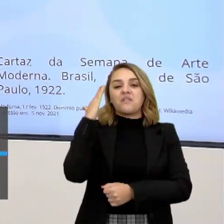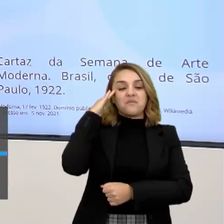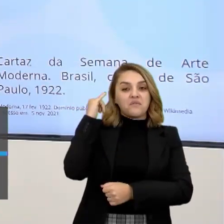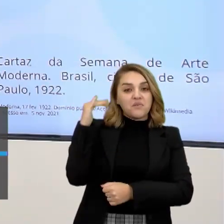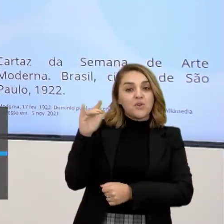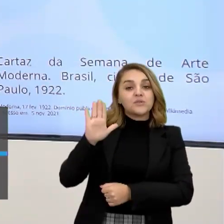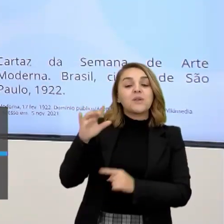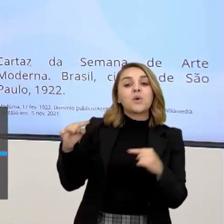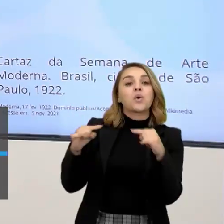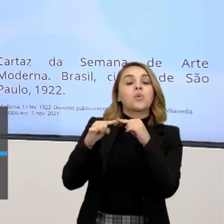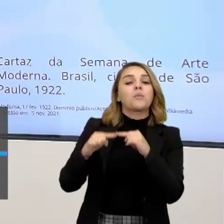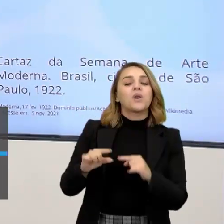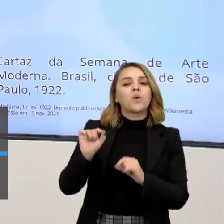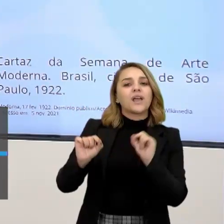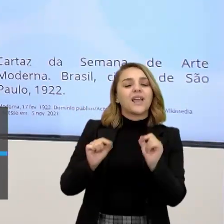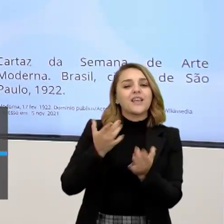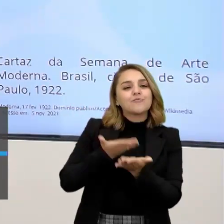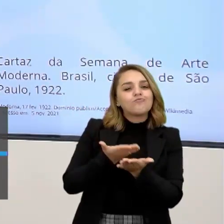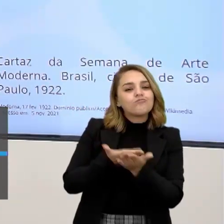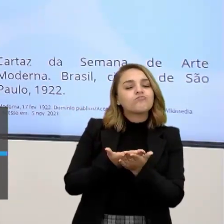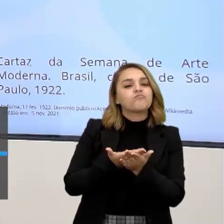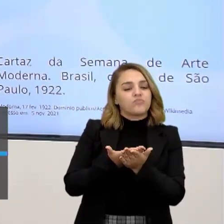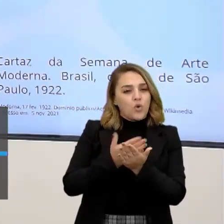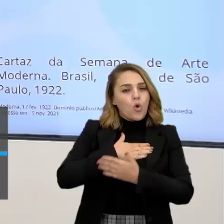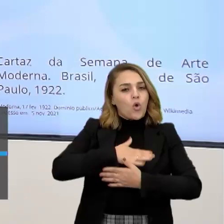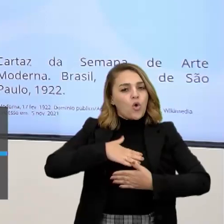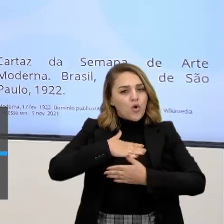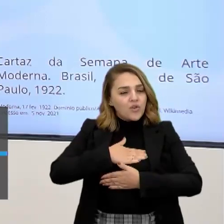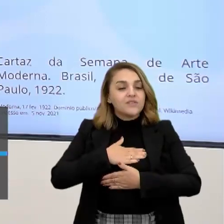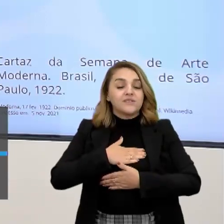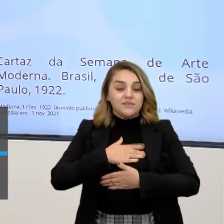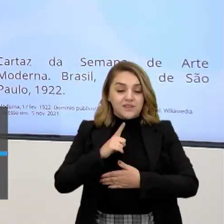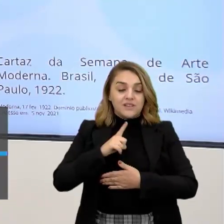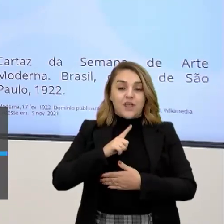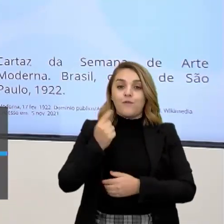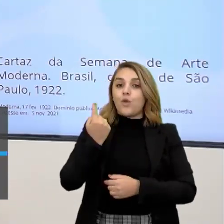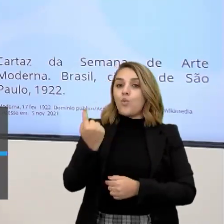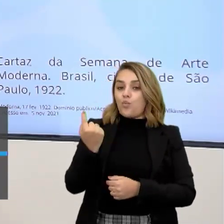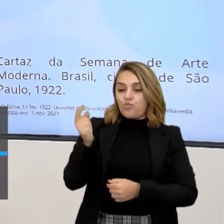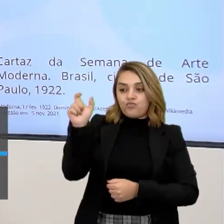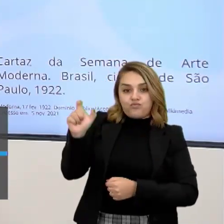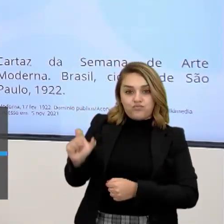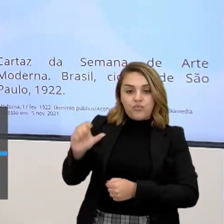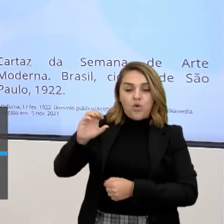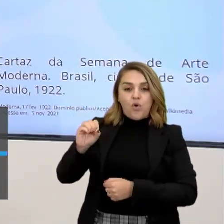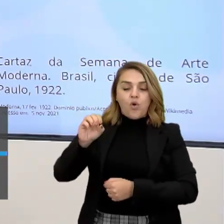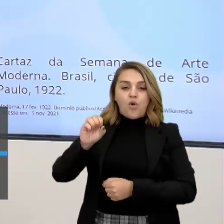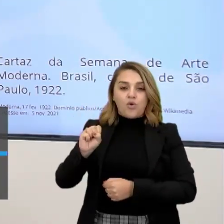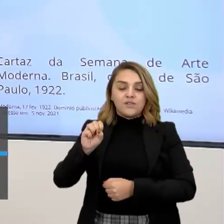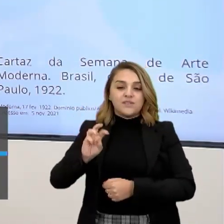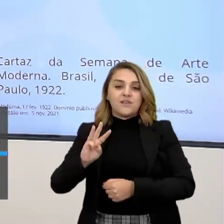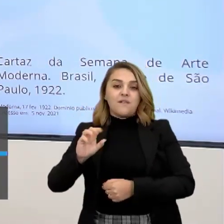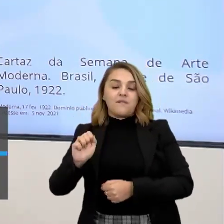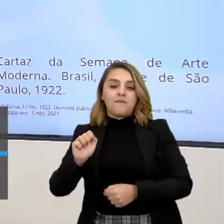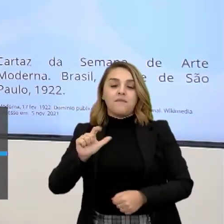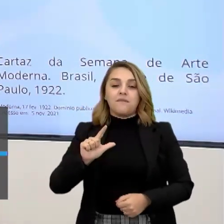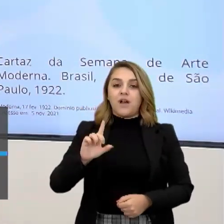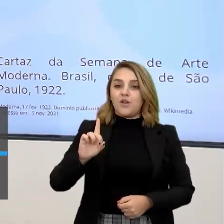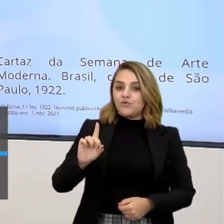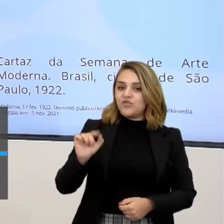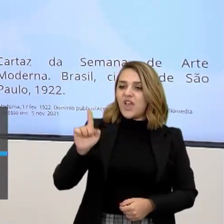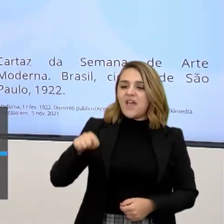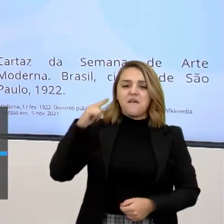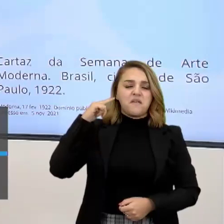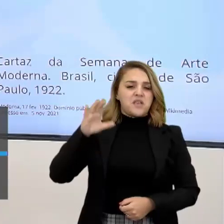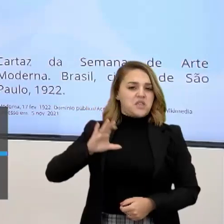serem muito estudiosos, intelectuais, e um deles muito rico, o Oswaldo de Andrade, muito rico. E o Oswaldo de Andrade, por exemplo, viajava